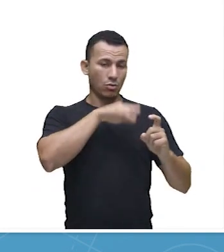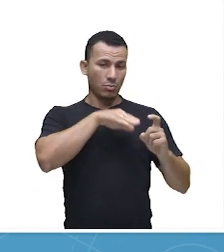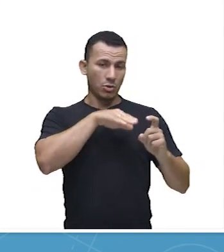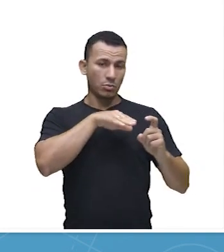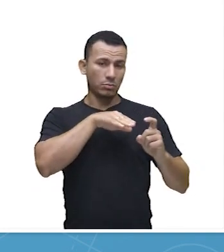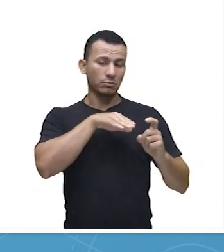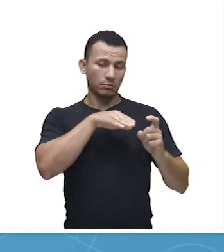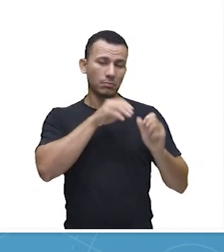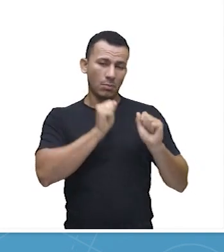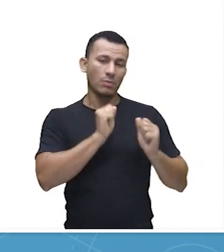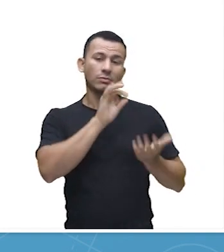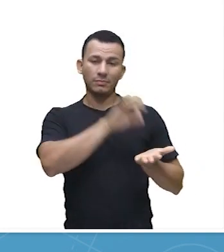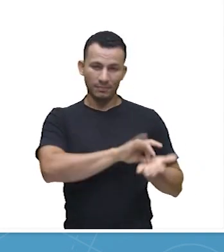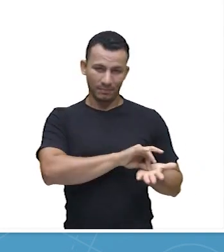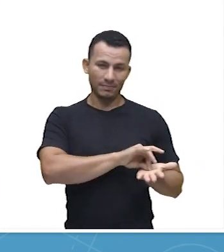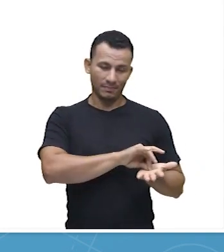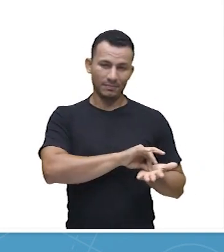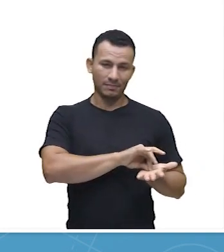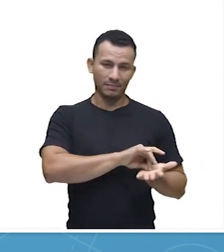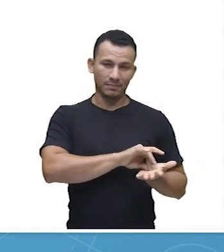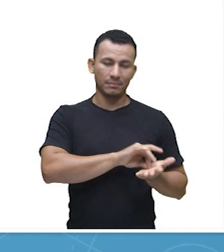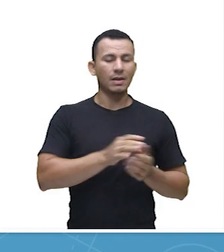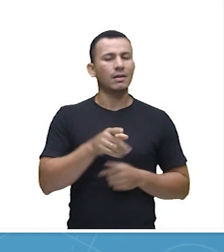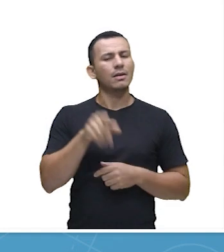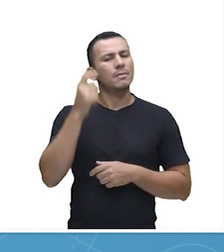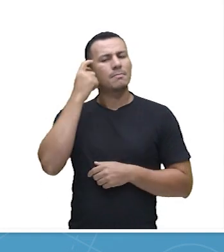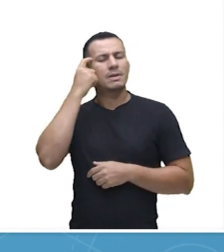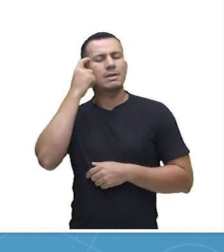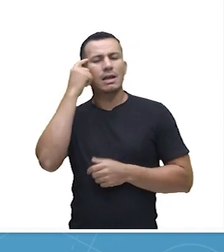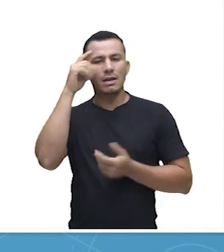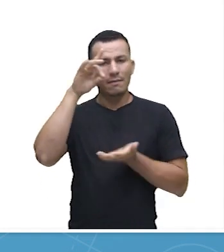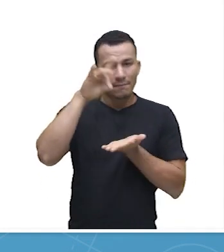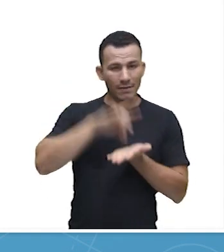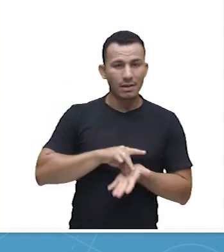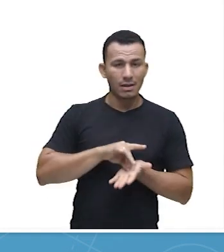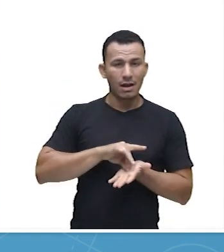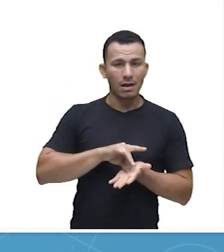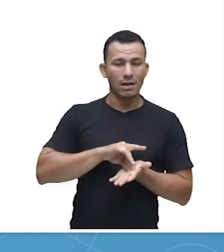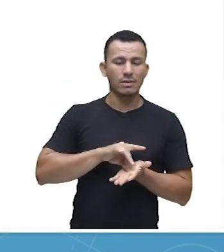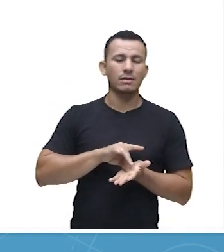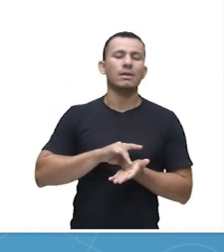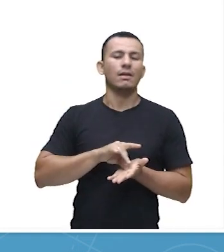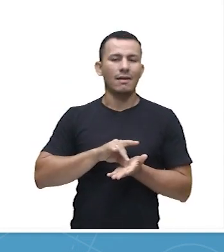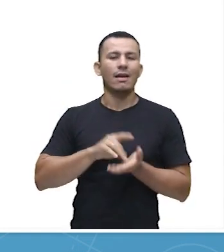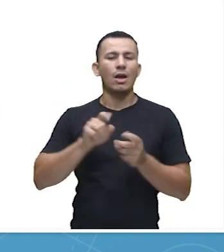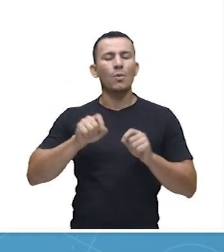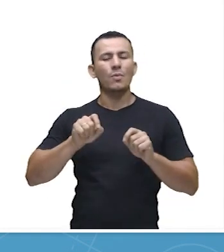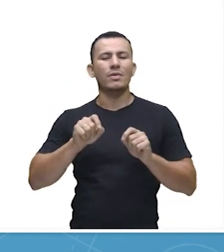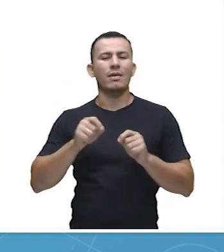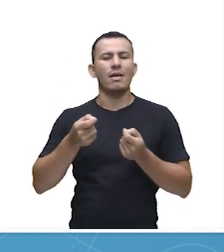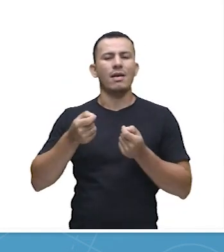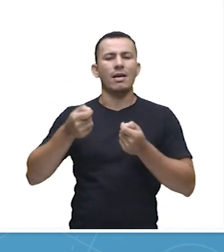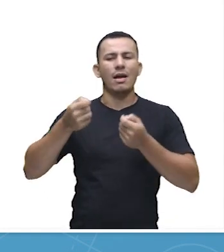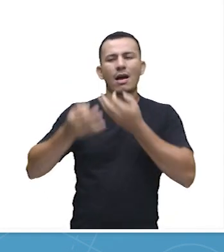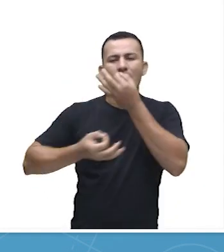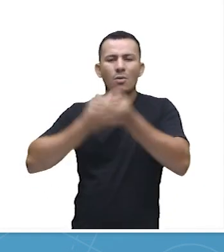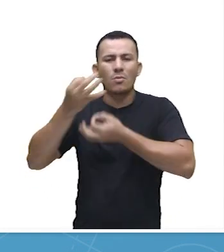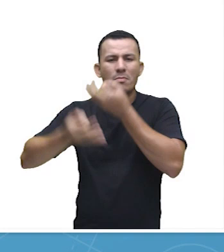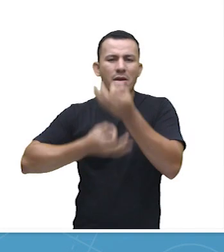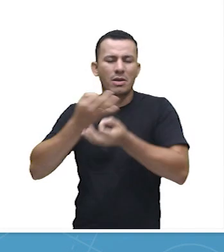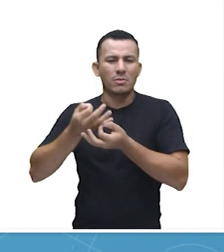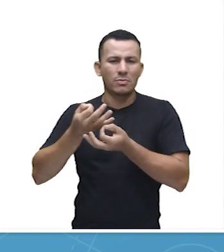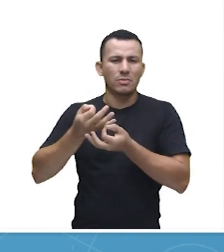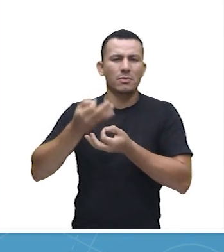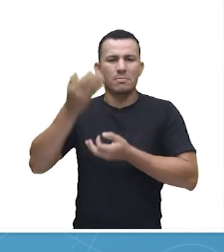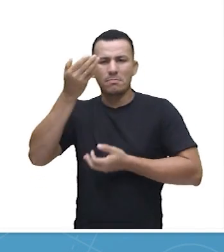verdade. Quando pensamos em verdade, é comum nos referirmos às explicações racionais, em que a coerência